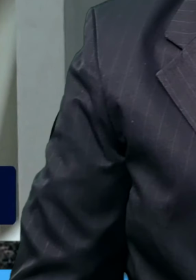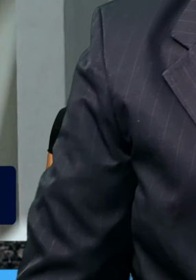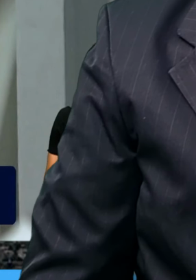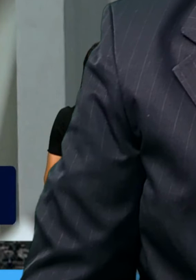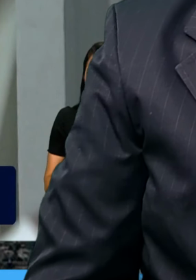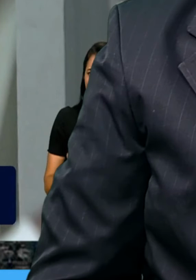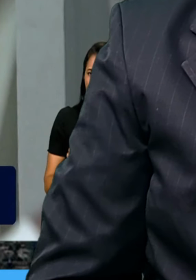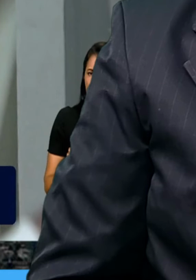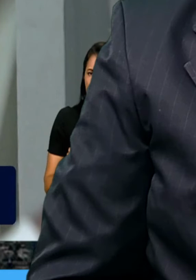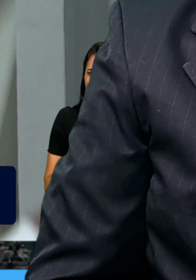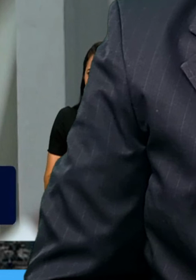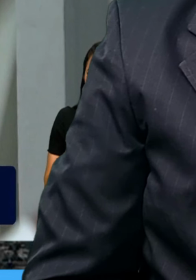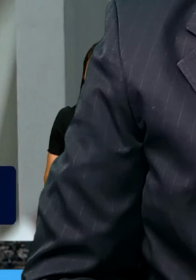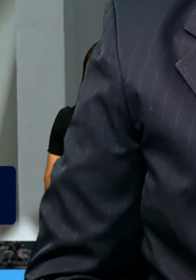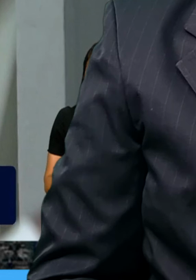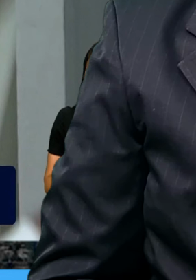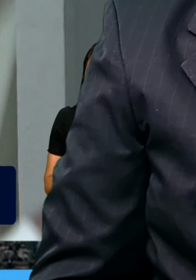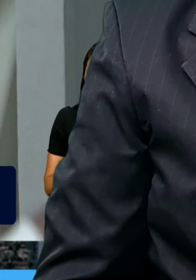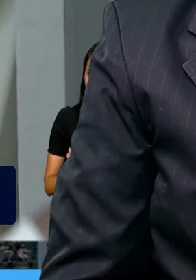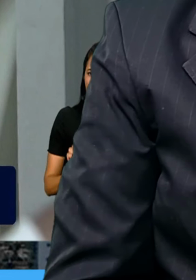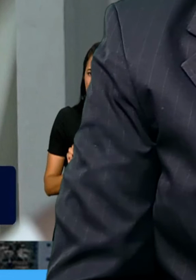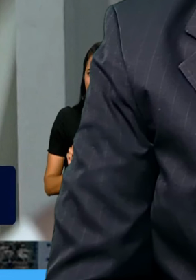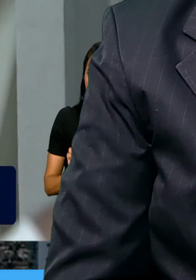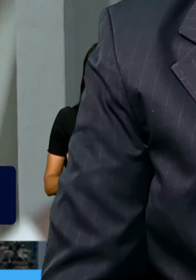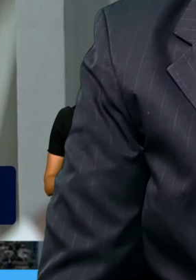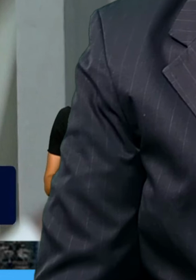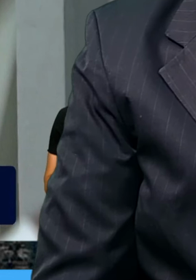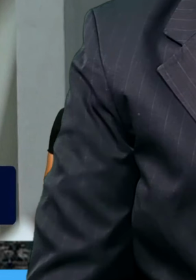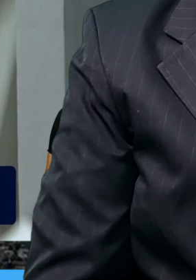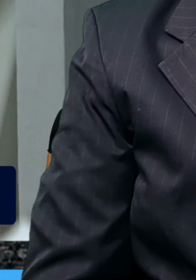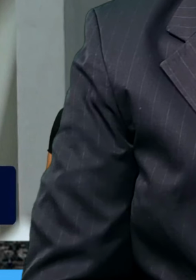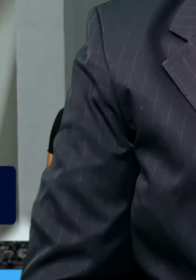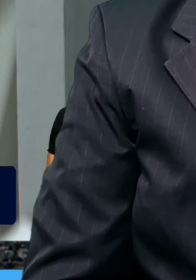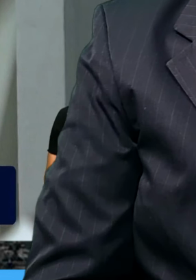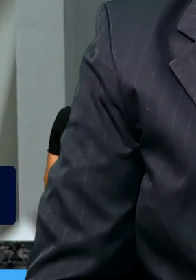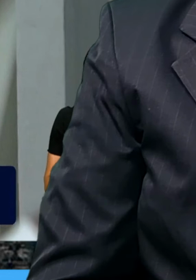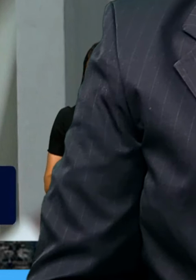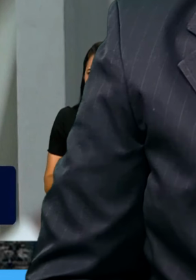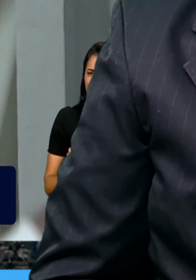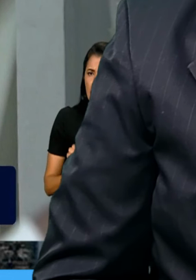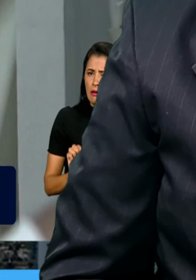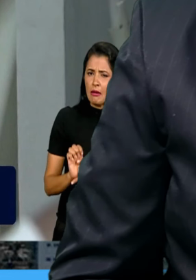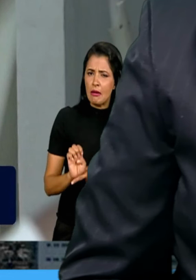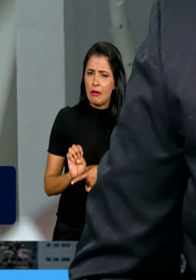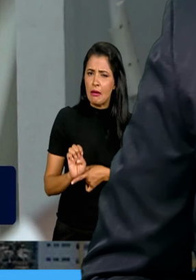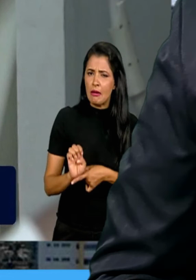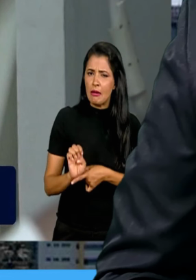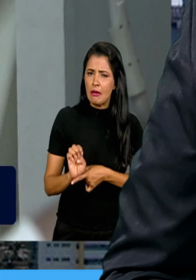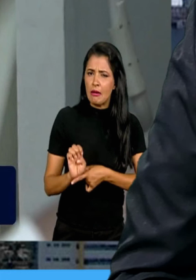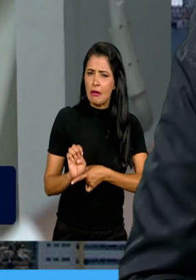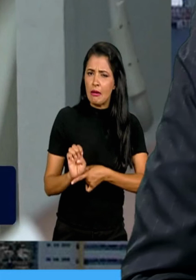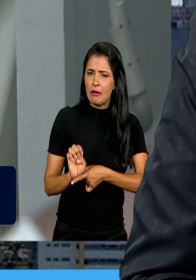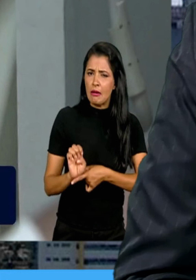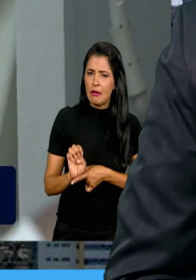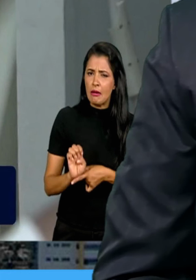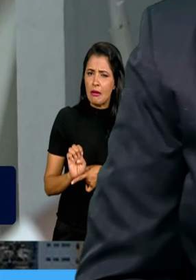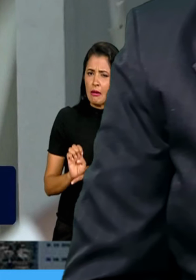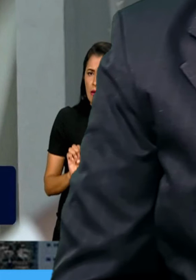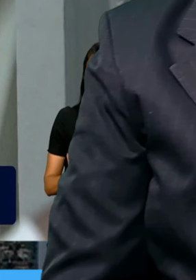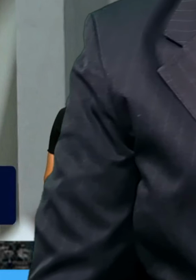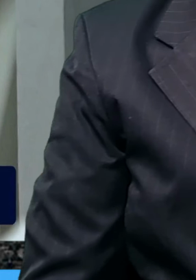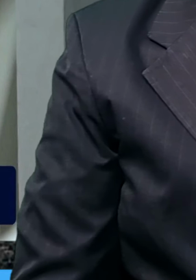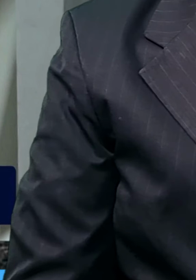venda do plasma sanguíneo. Hoje, a doação é voluntária e a produção e a venda dos hemoderivados é feita